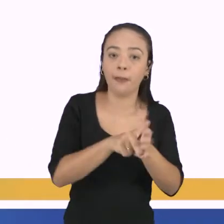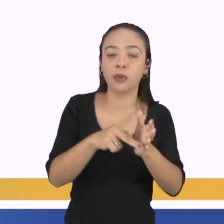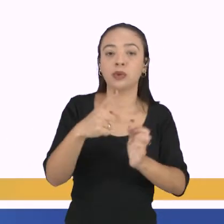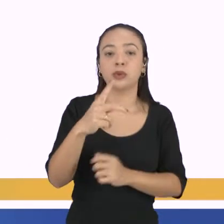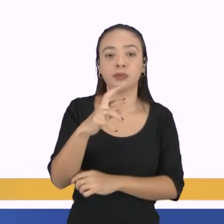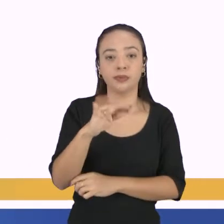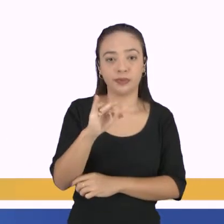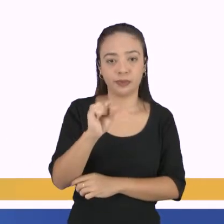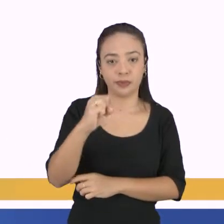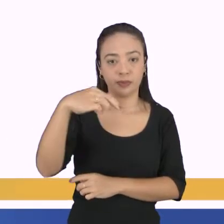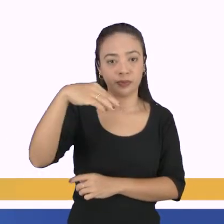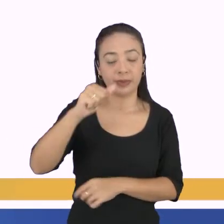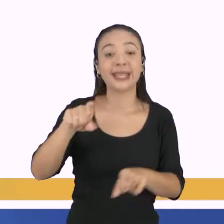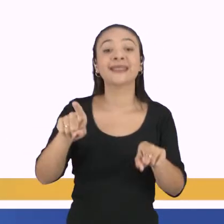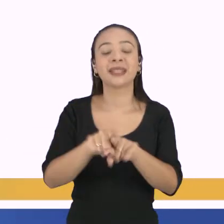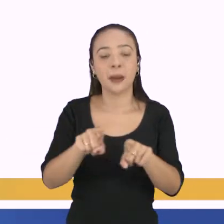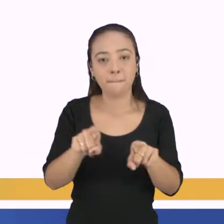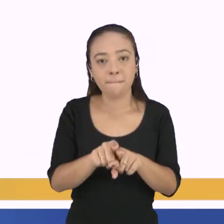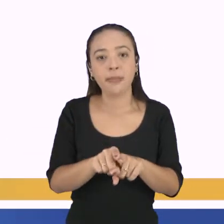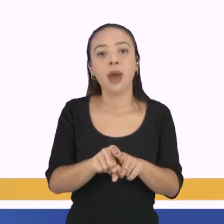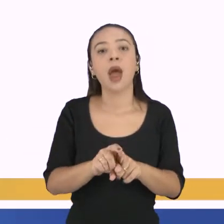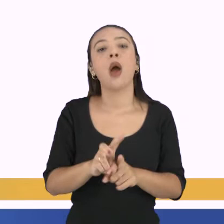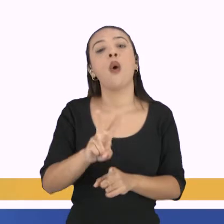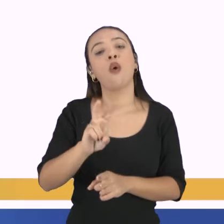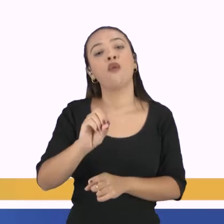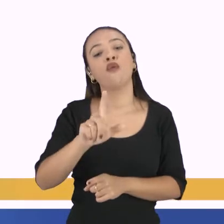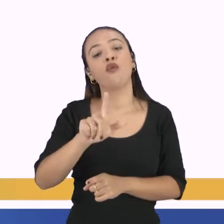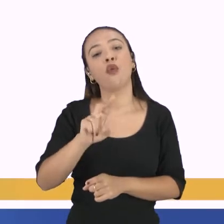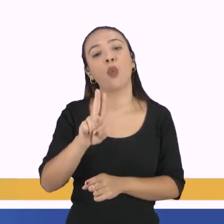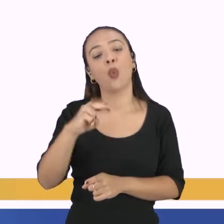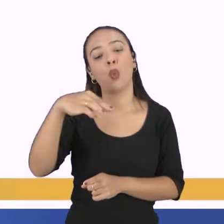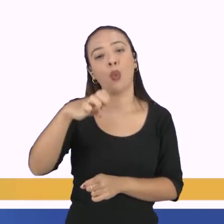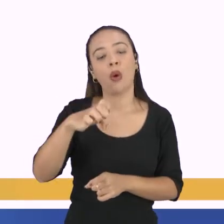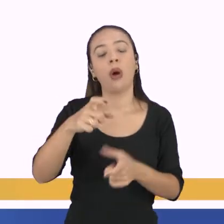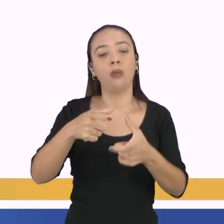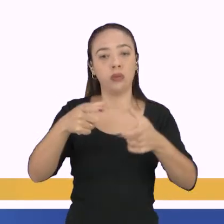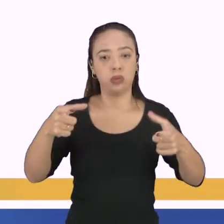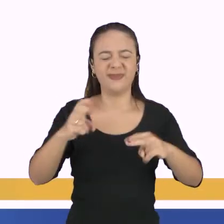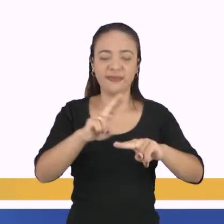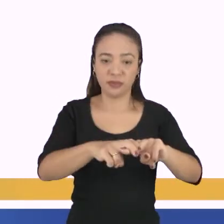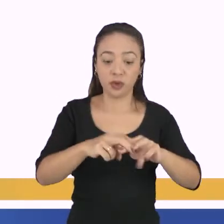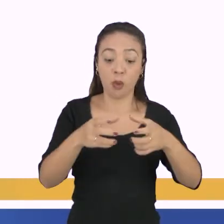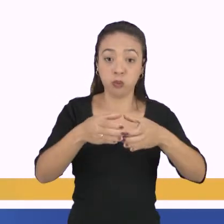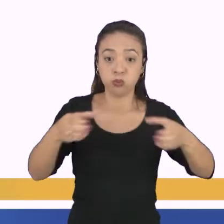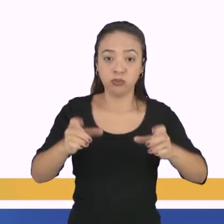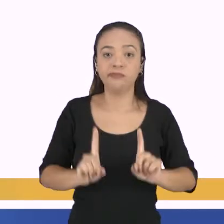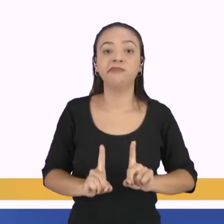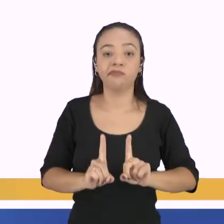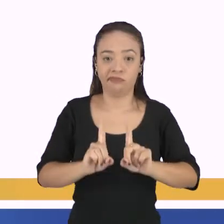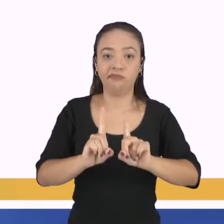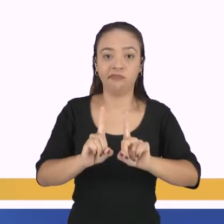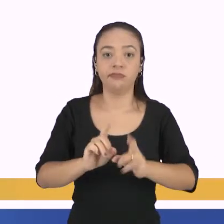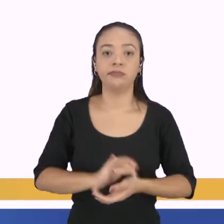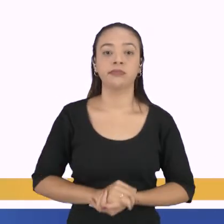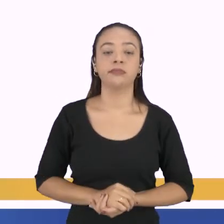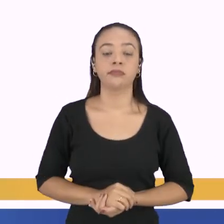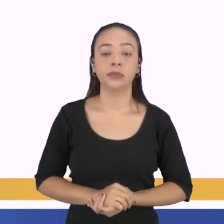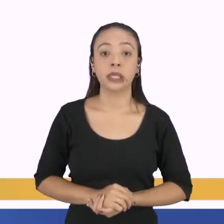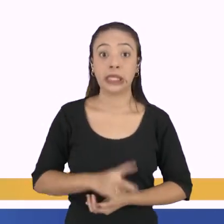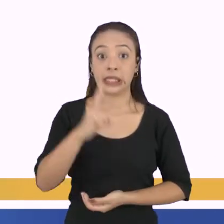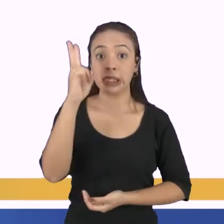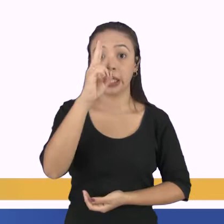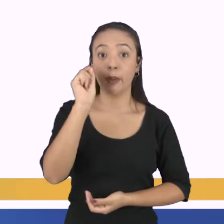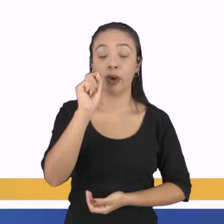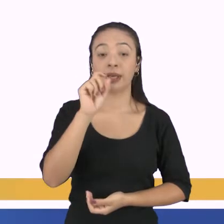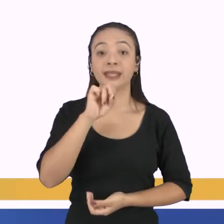prisma, o volume também vai aumentar. Portanto, essas grandezas são diretamente proporcionais. Não se esqueça que